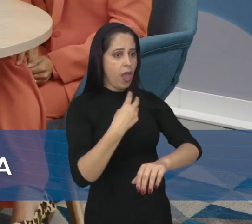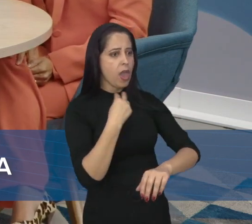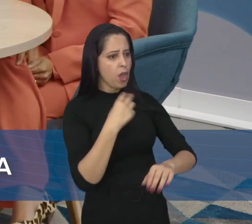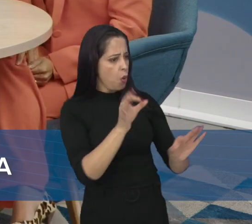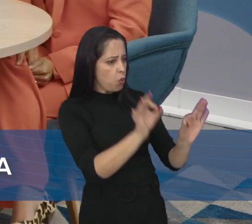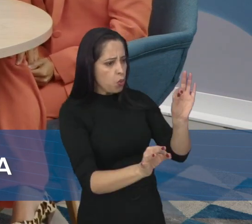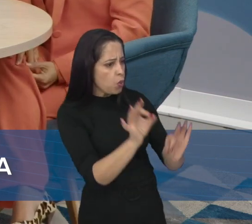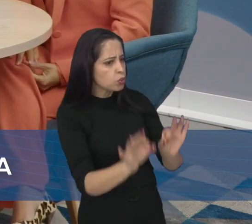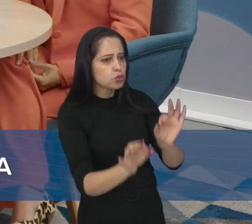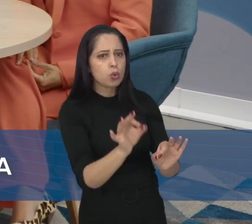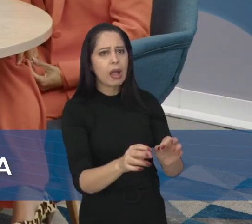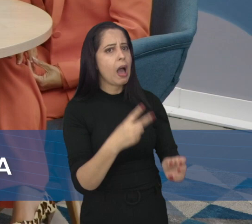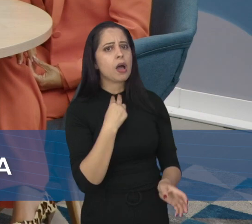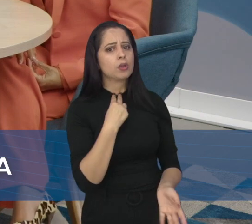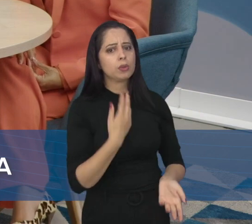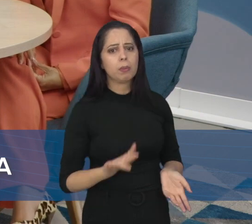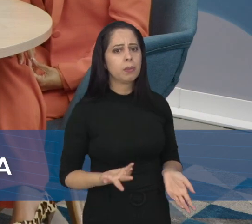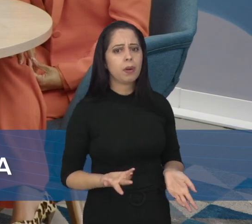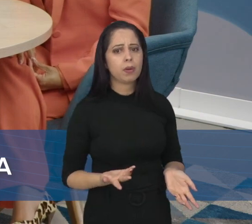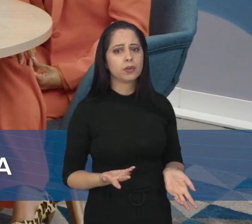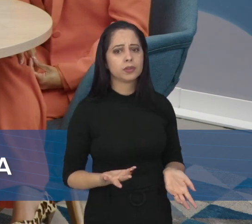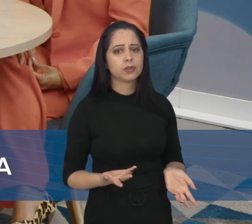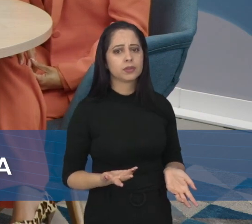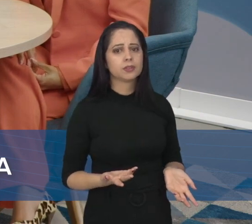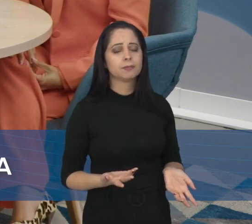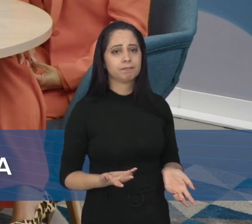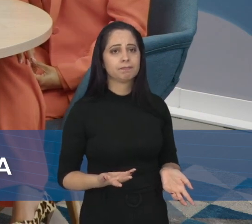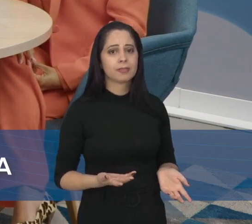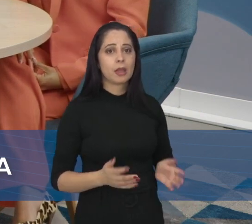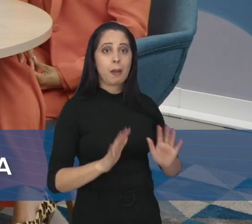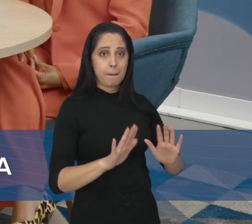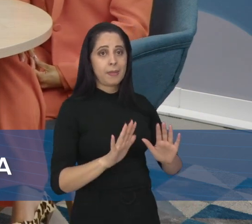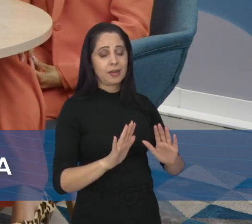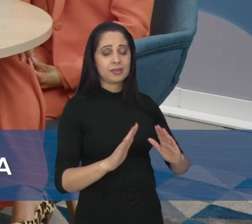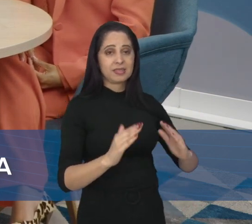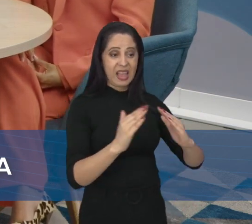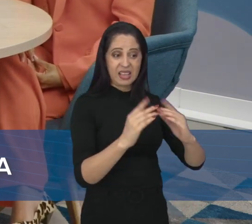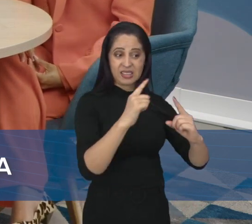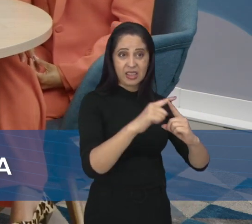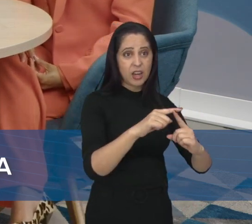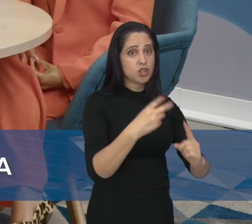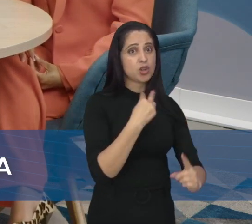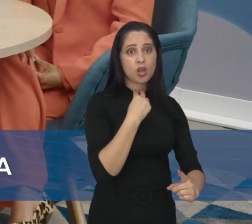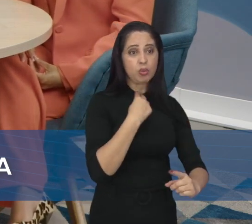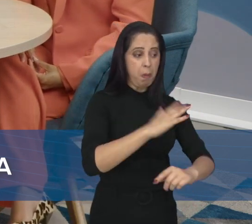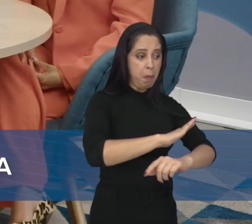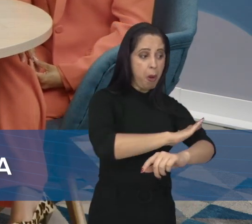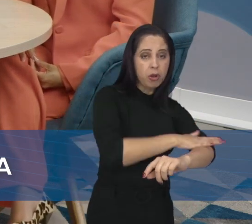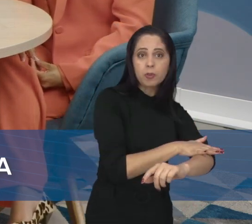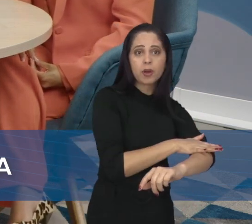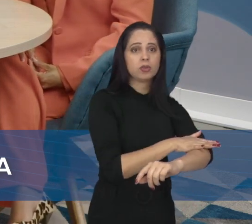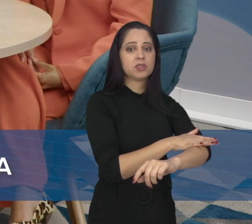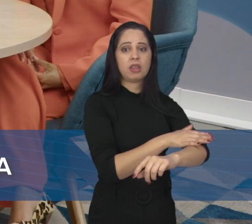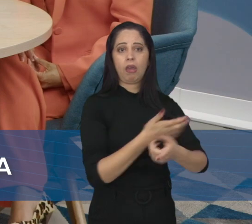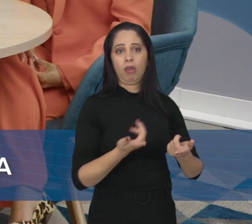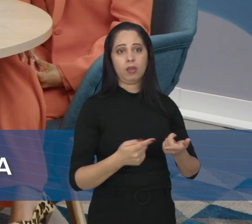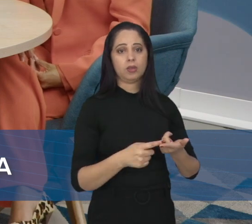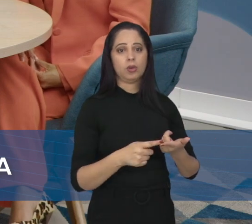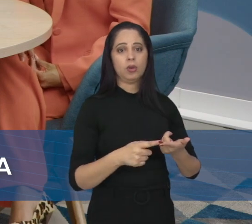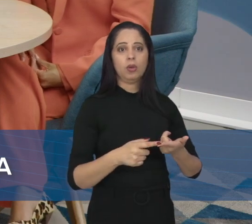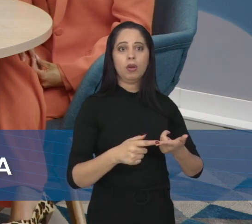preconceito acontece onde ele não deveria acontecer, no ambiente de trabalho, em todas as esferas, né?